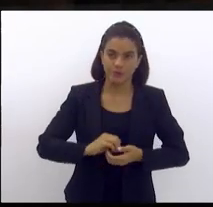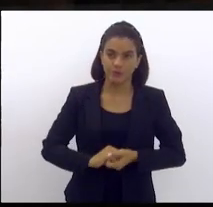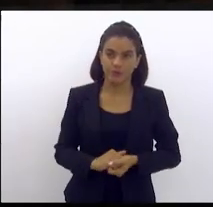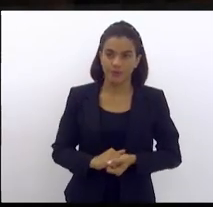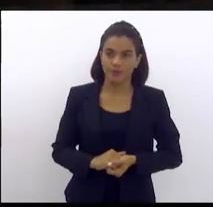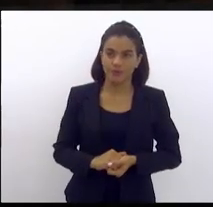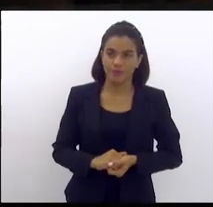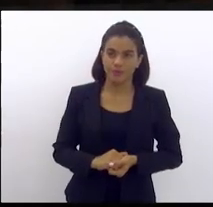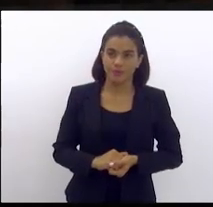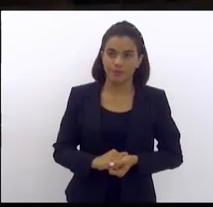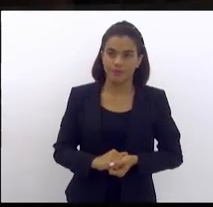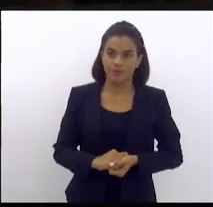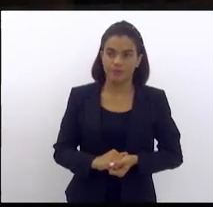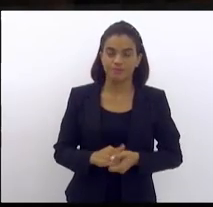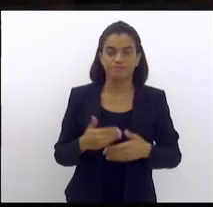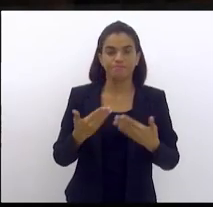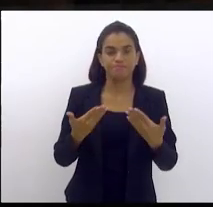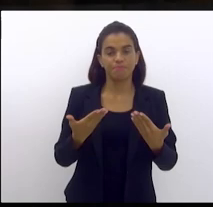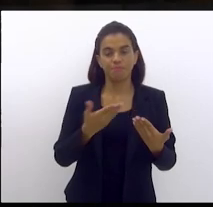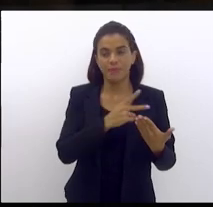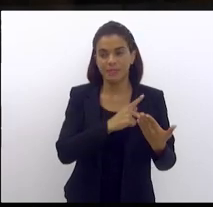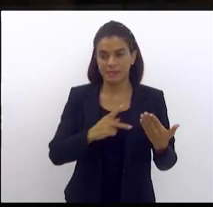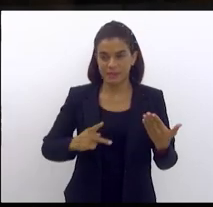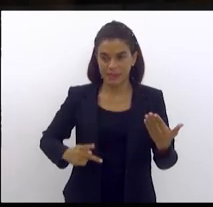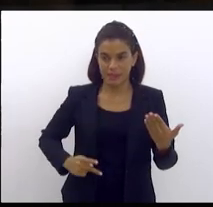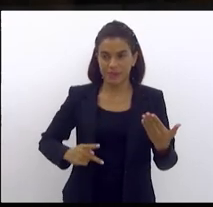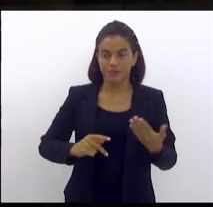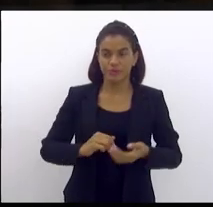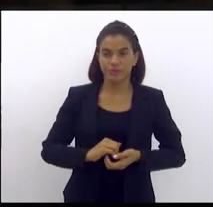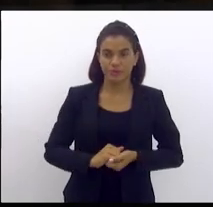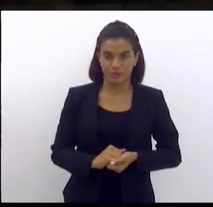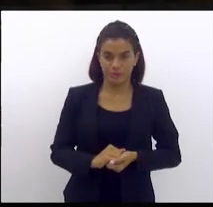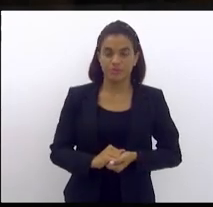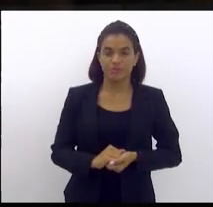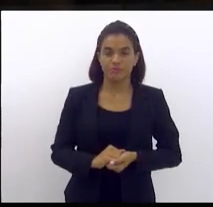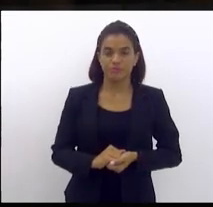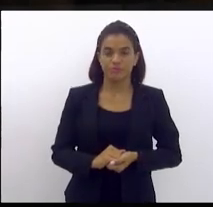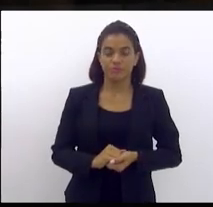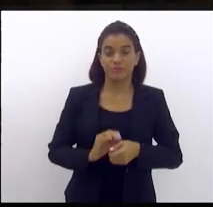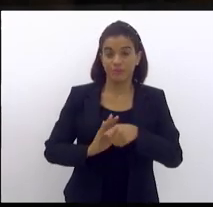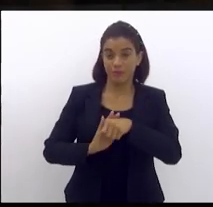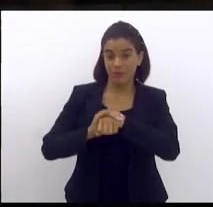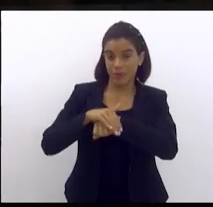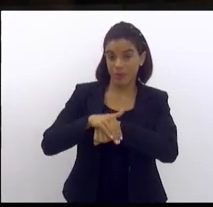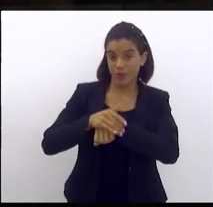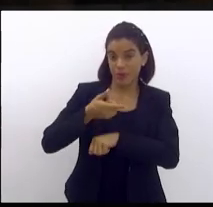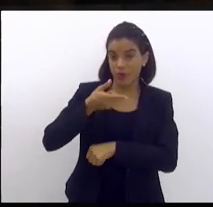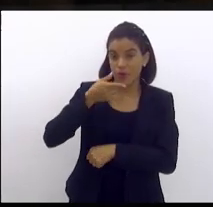auditiva senhor presidente na noite de